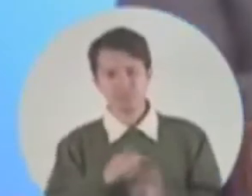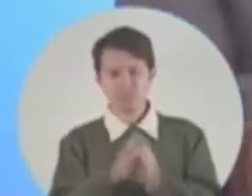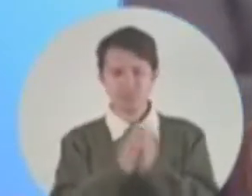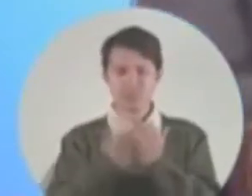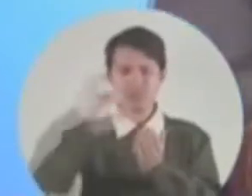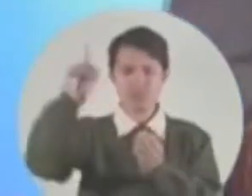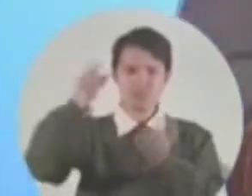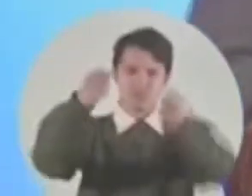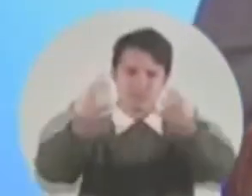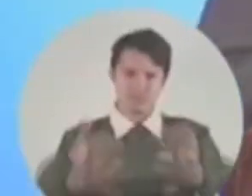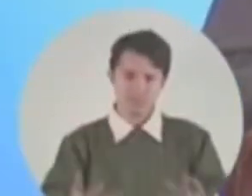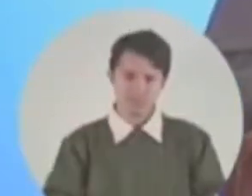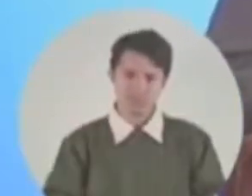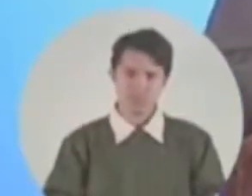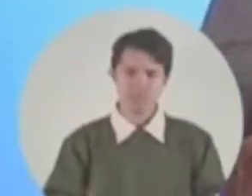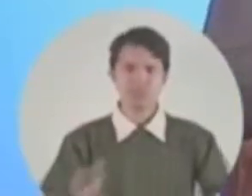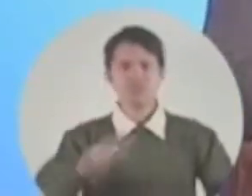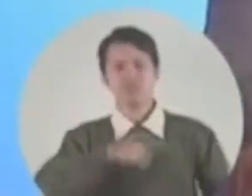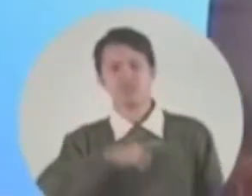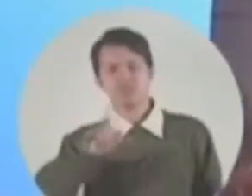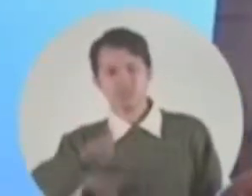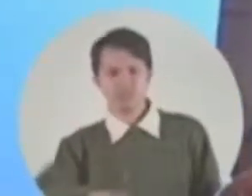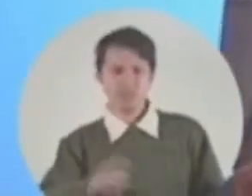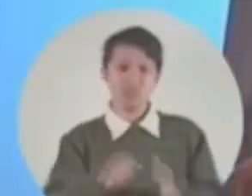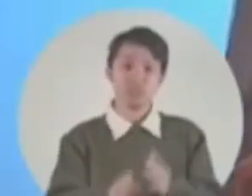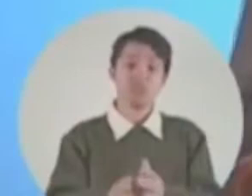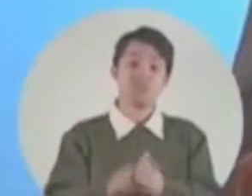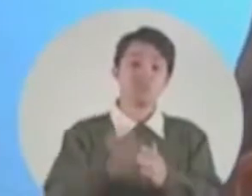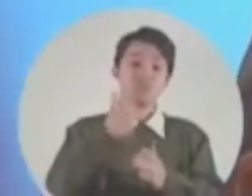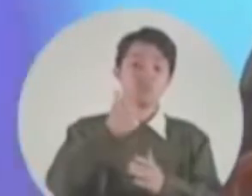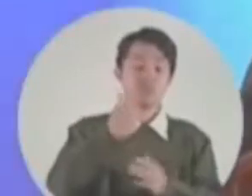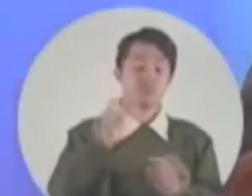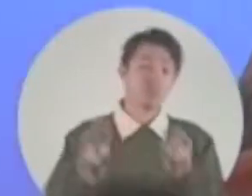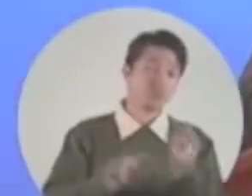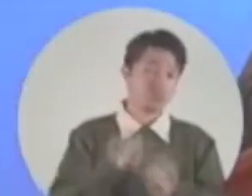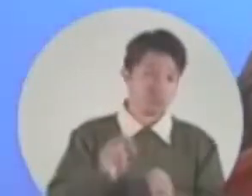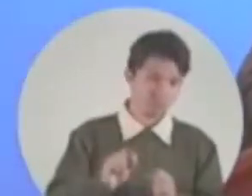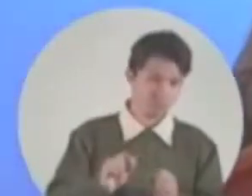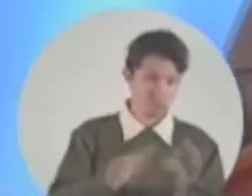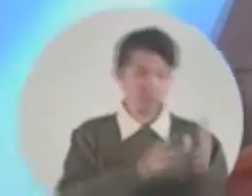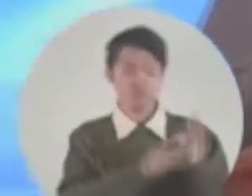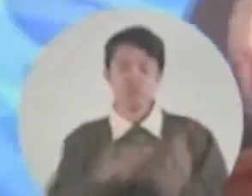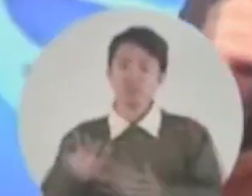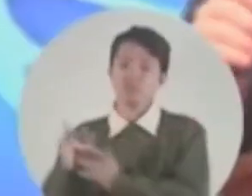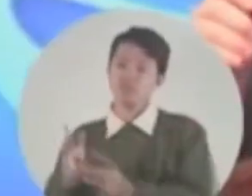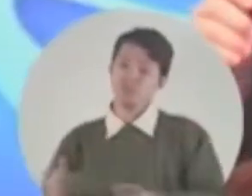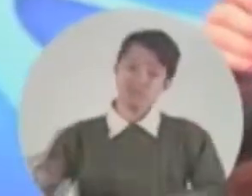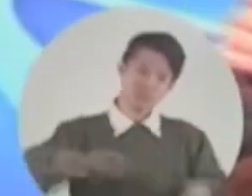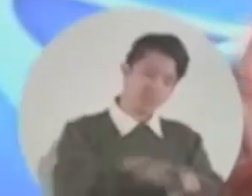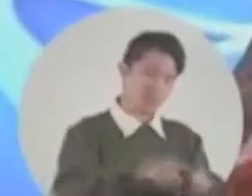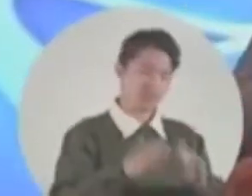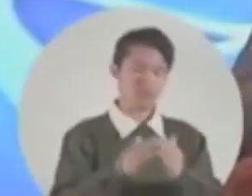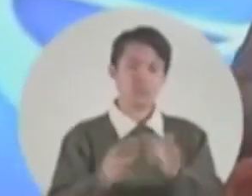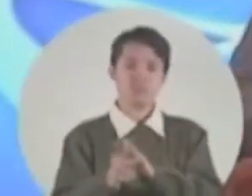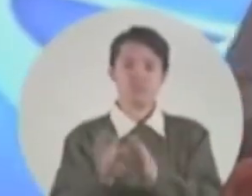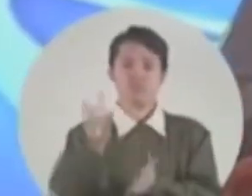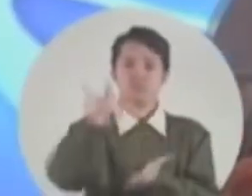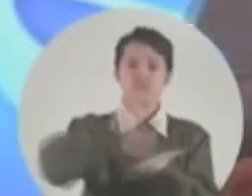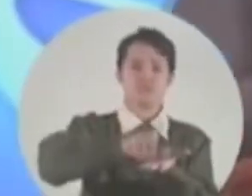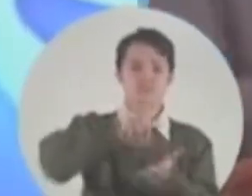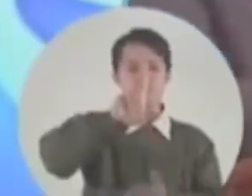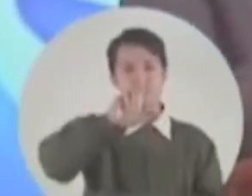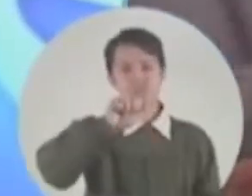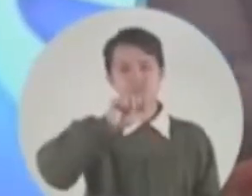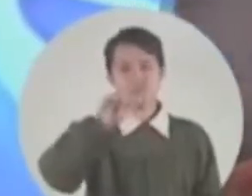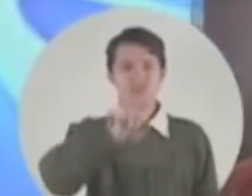A palavra de Deus nos diz que essa era a primeira vez que Jesus voltava à casa de